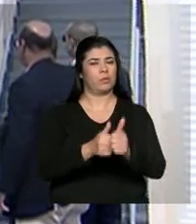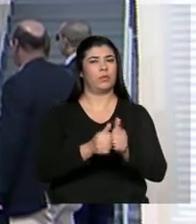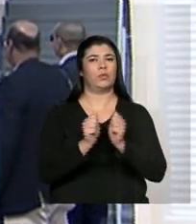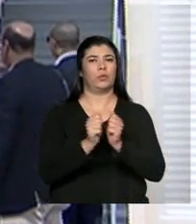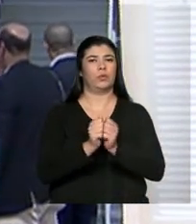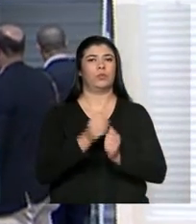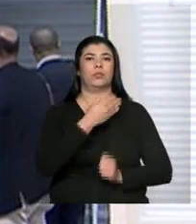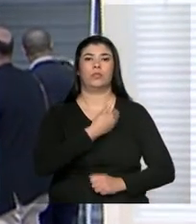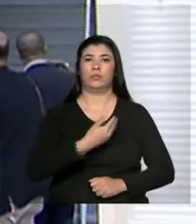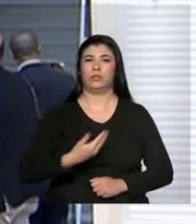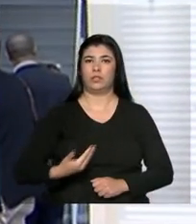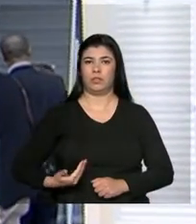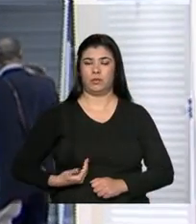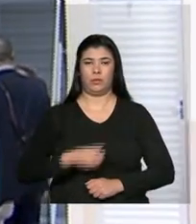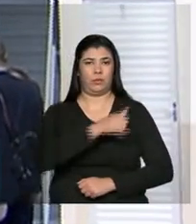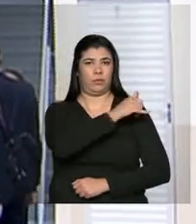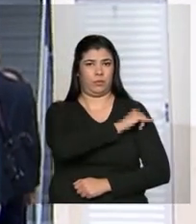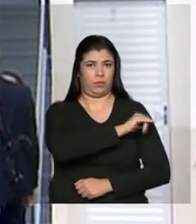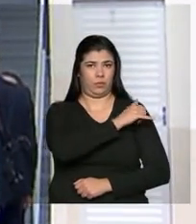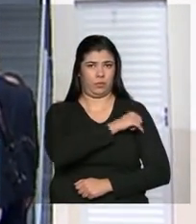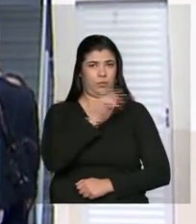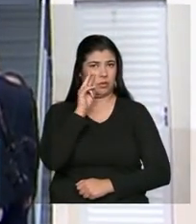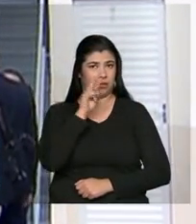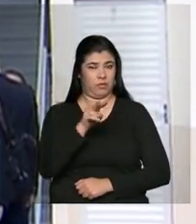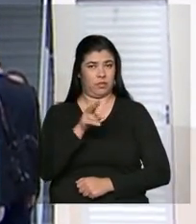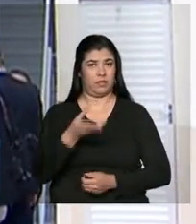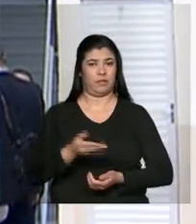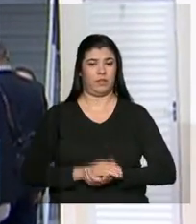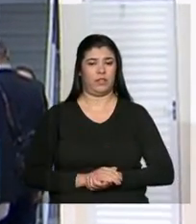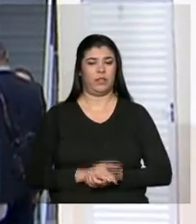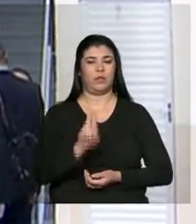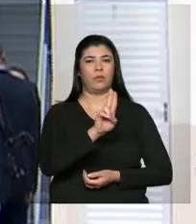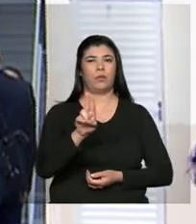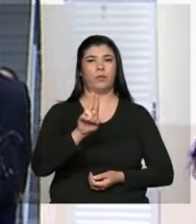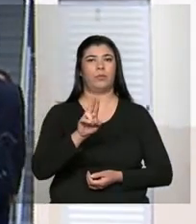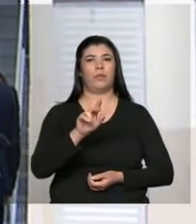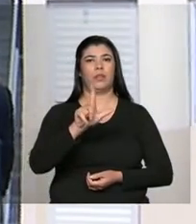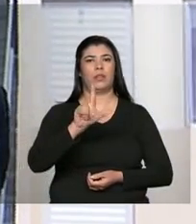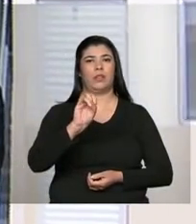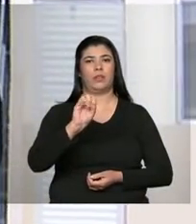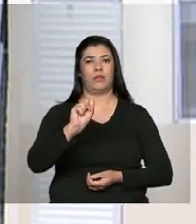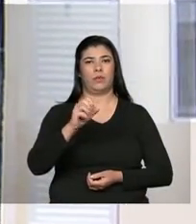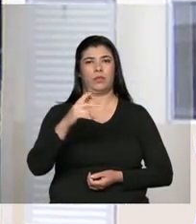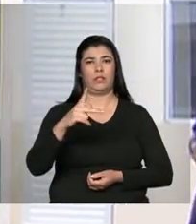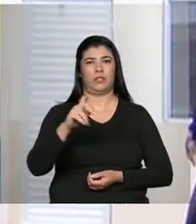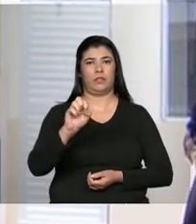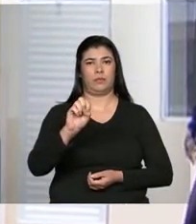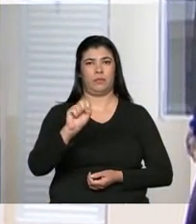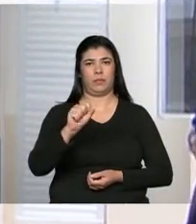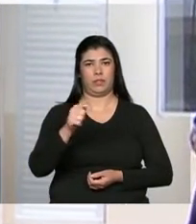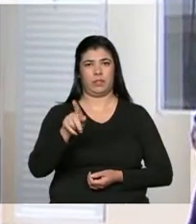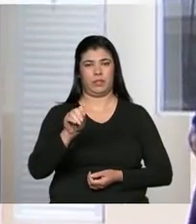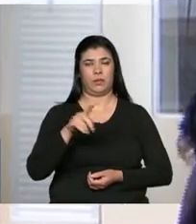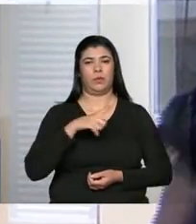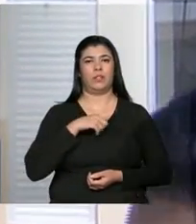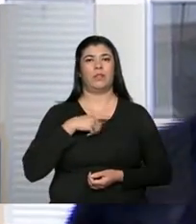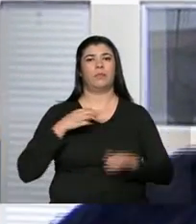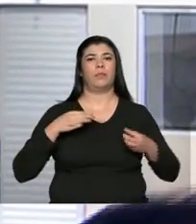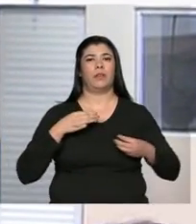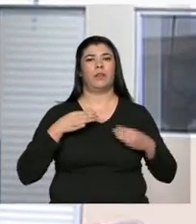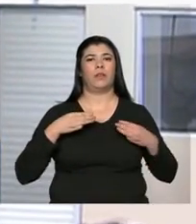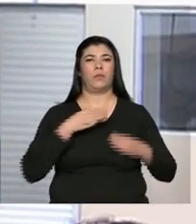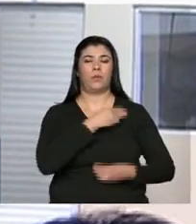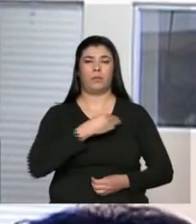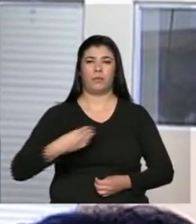do governador do rio de janeiro que está na imagem luiz fernando pezão e também do ministro das cidades